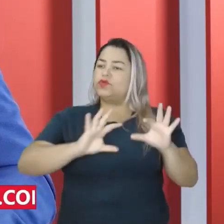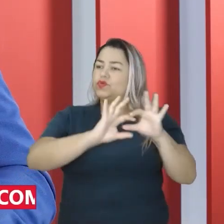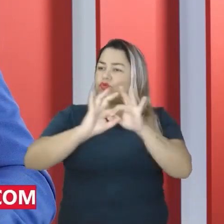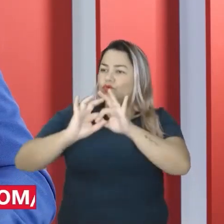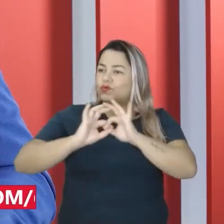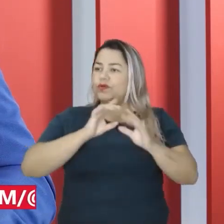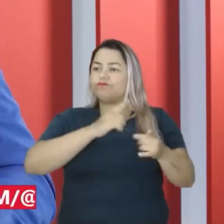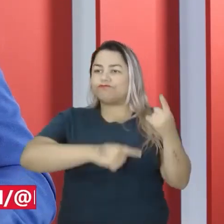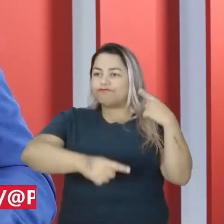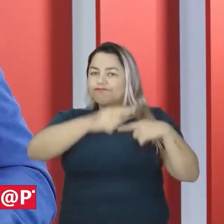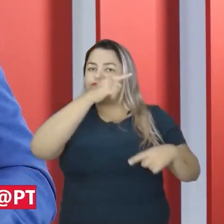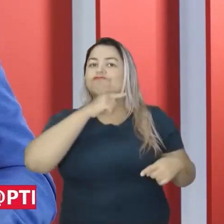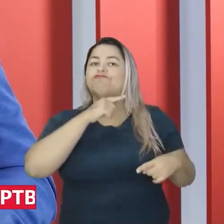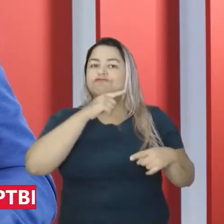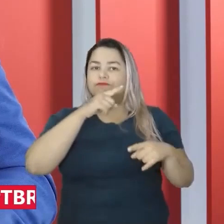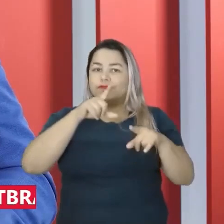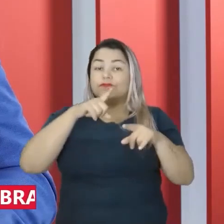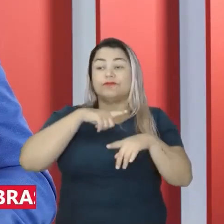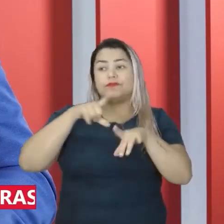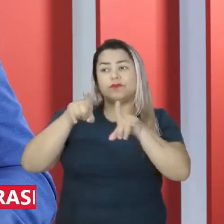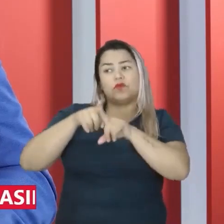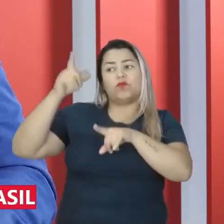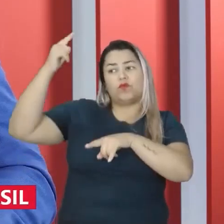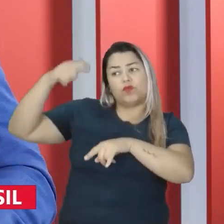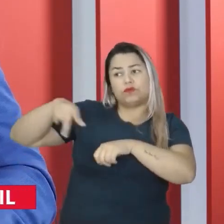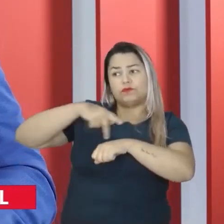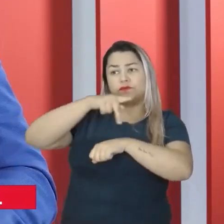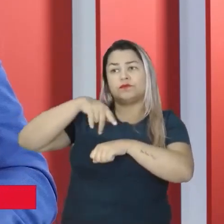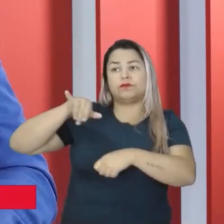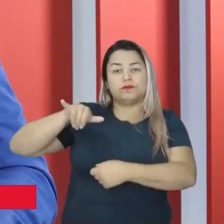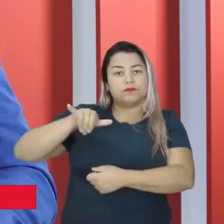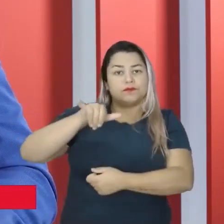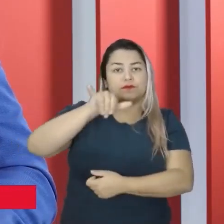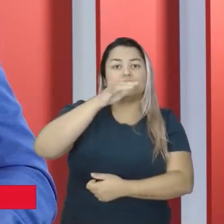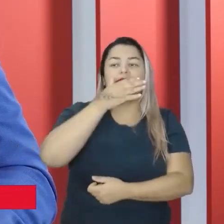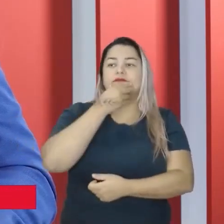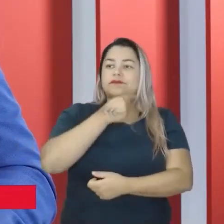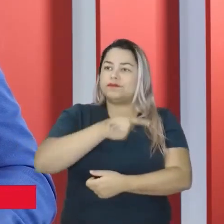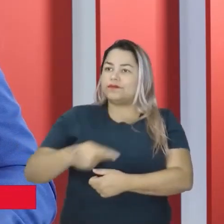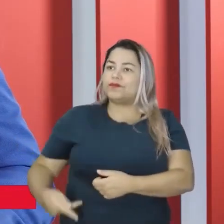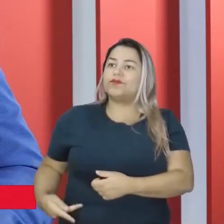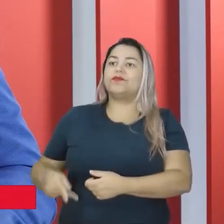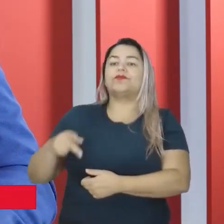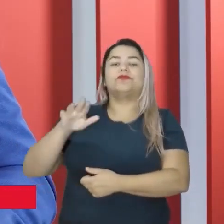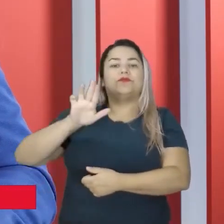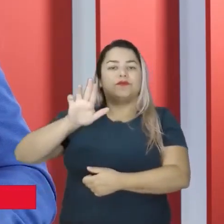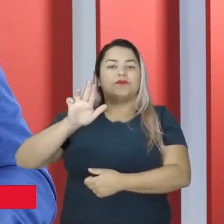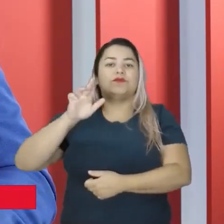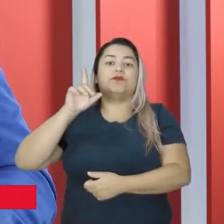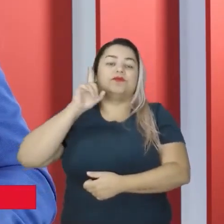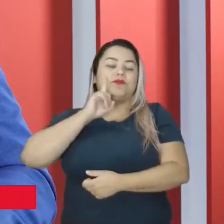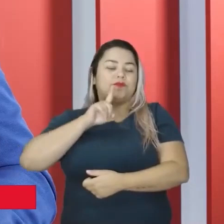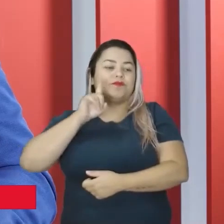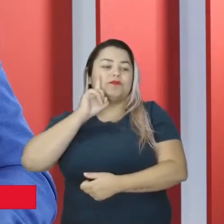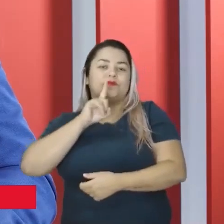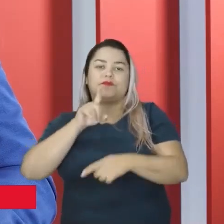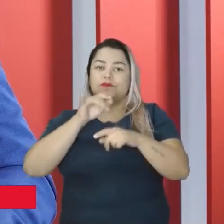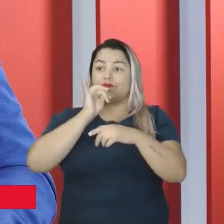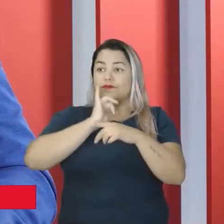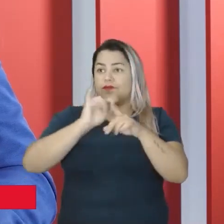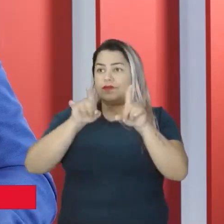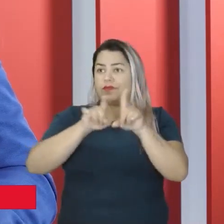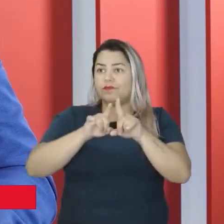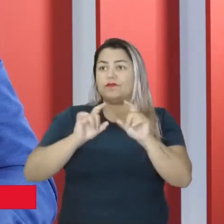o Brasil volta a ter protagonismo internacional, essa viagem do presidente Lula a Nova York é mais um exemplo disso. Há um caminho por